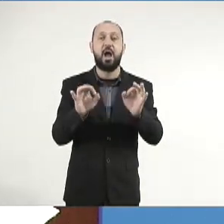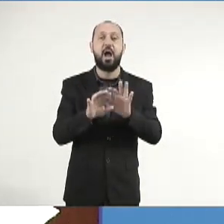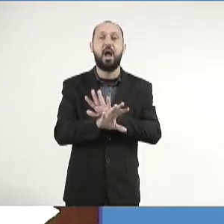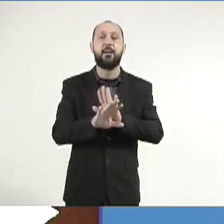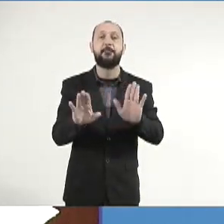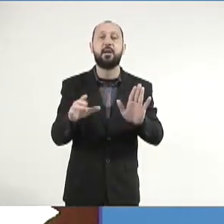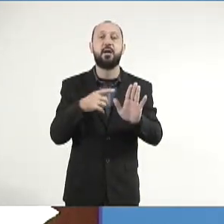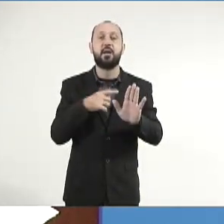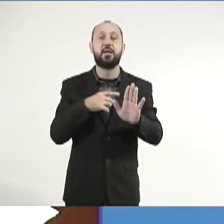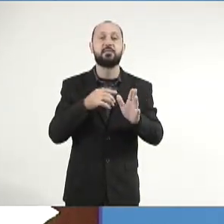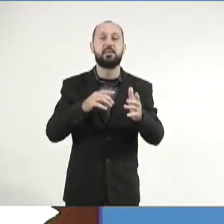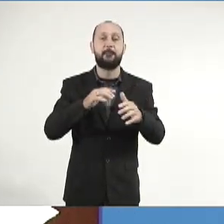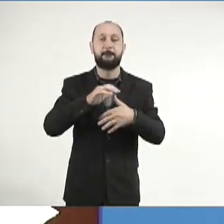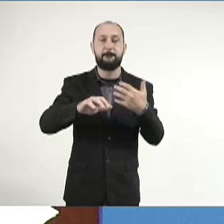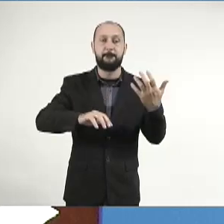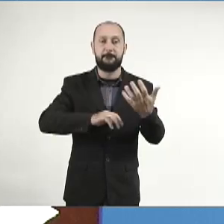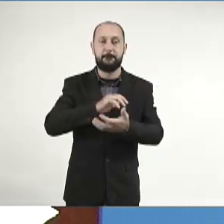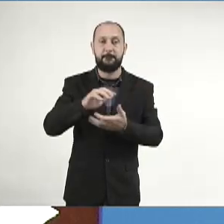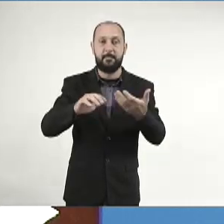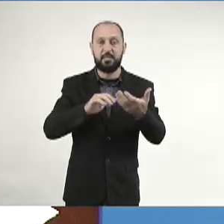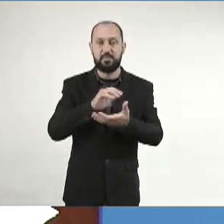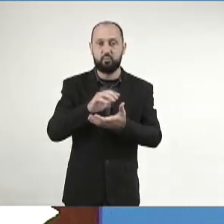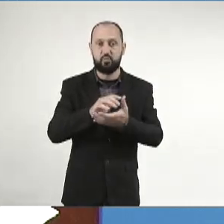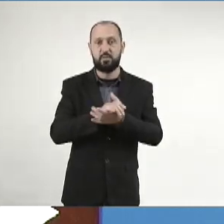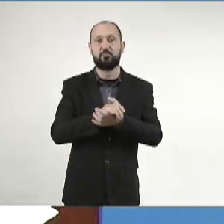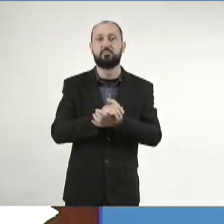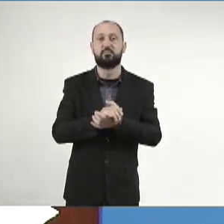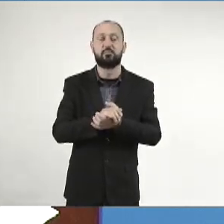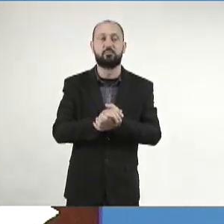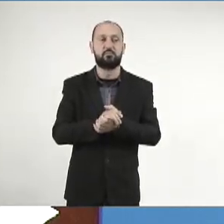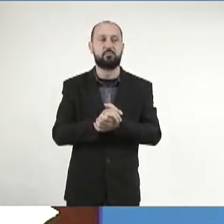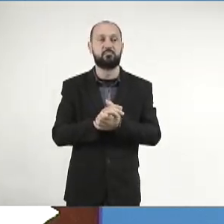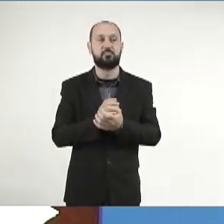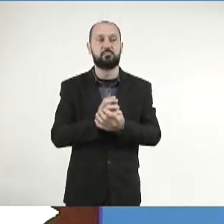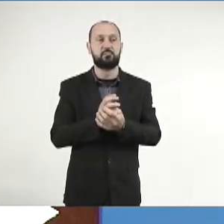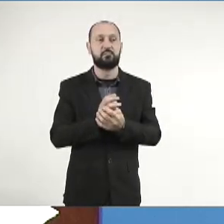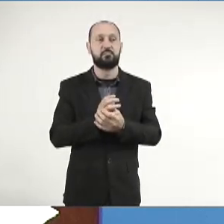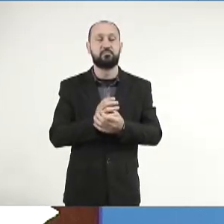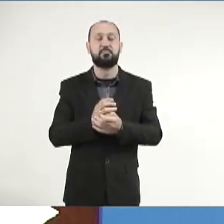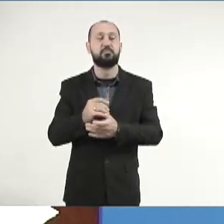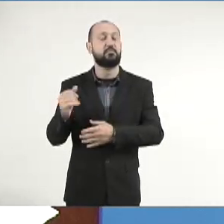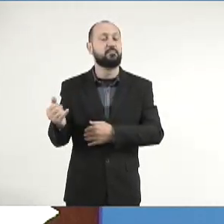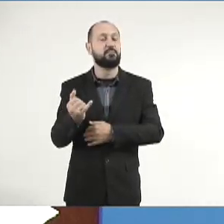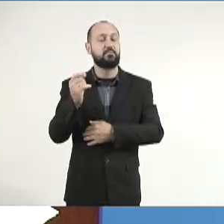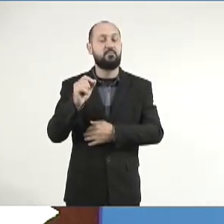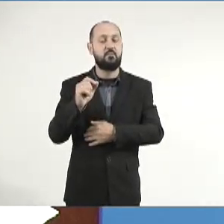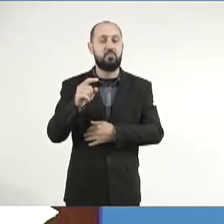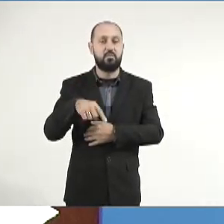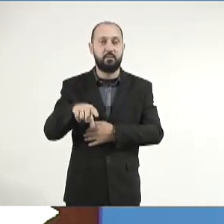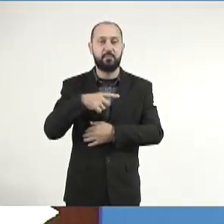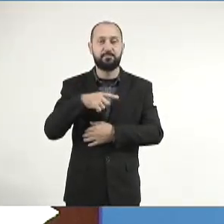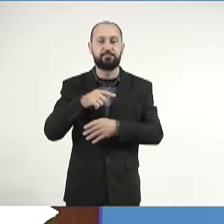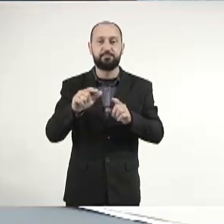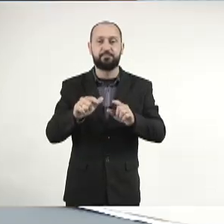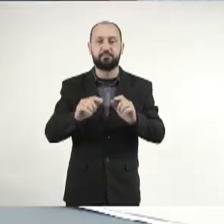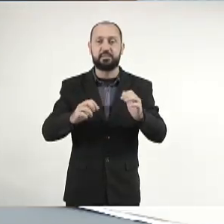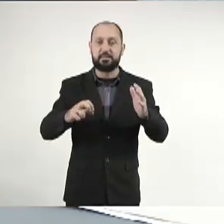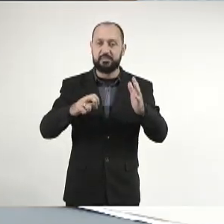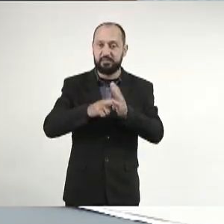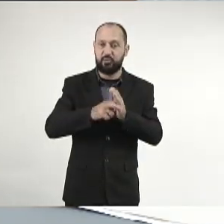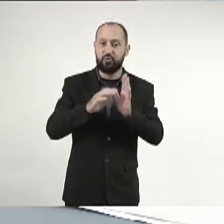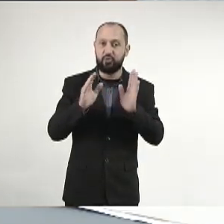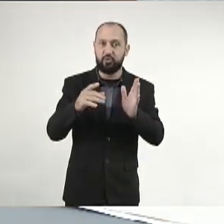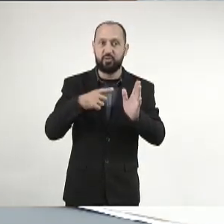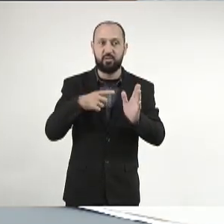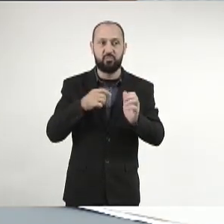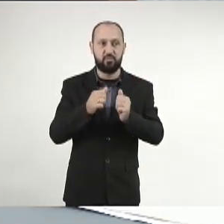cesse essa desordem, essa esculhambação. Isso é importante porque acidentes já